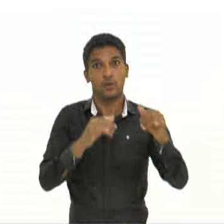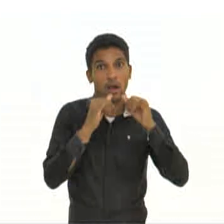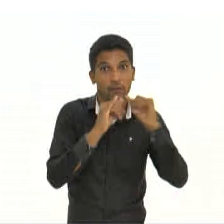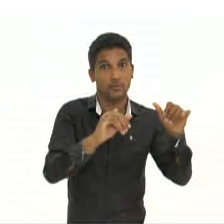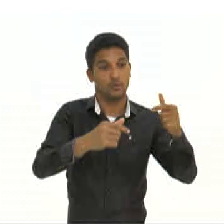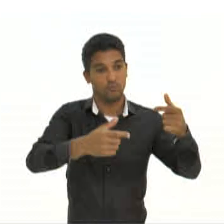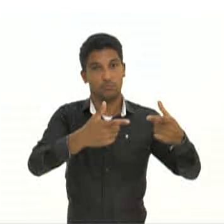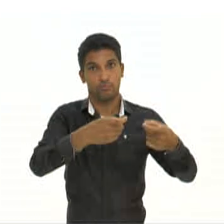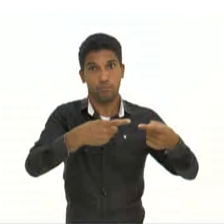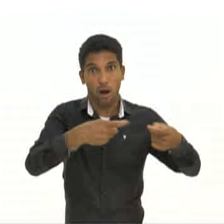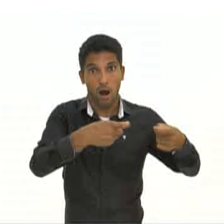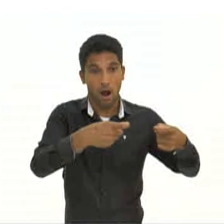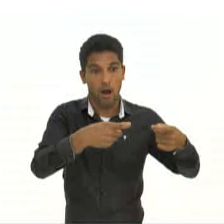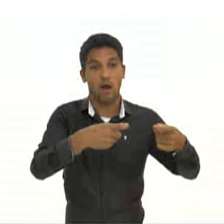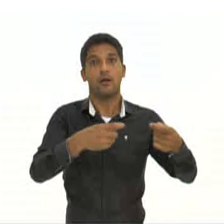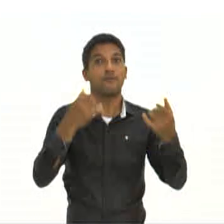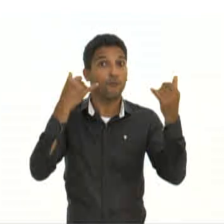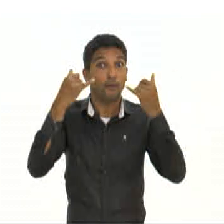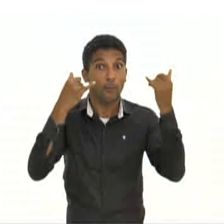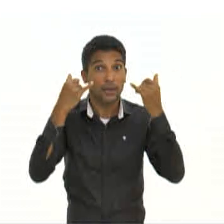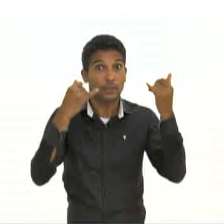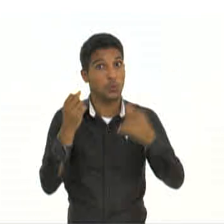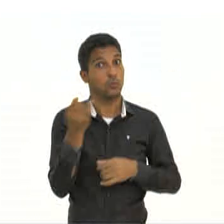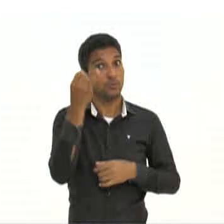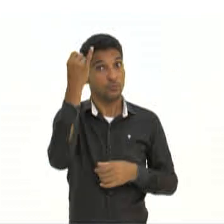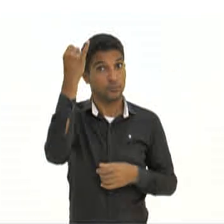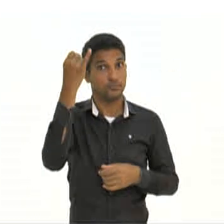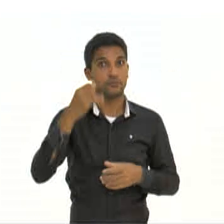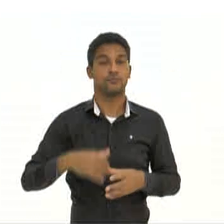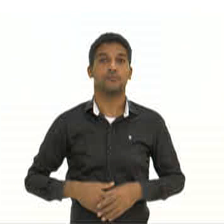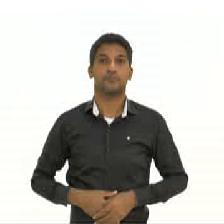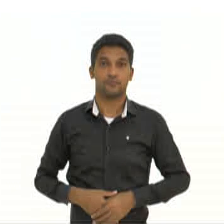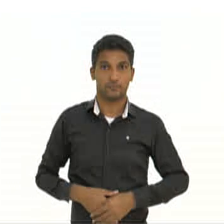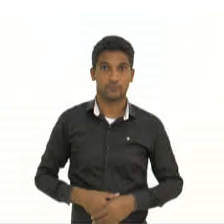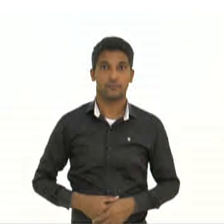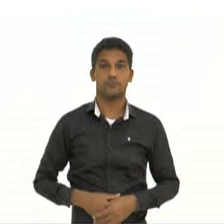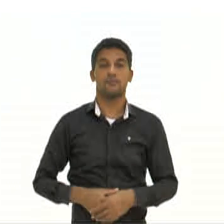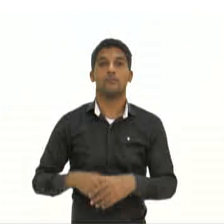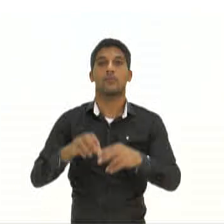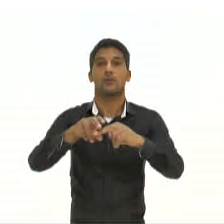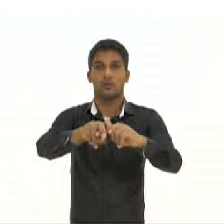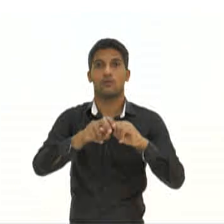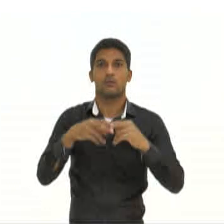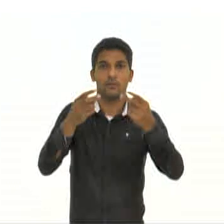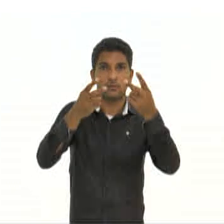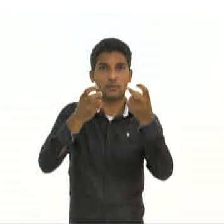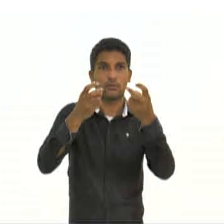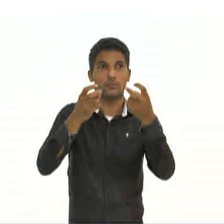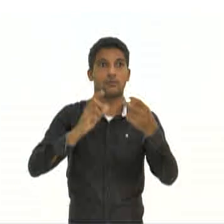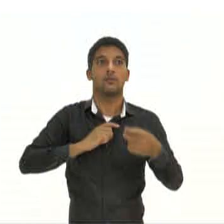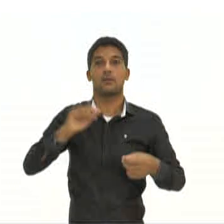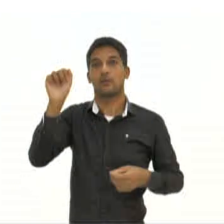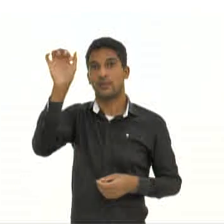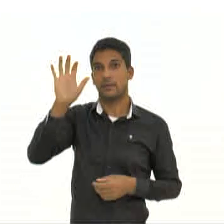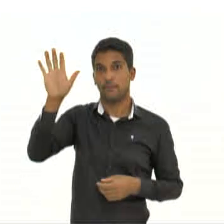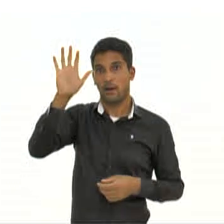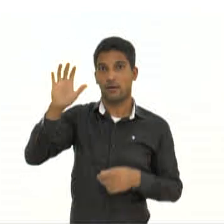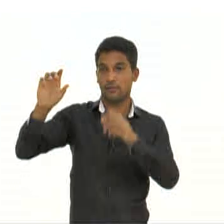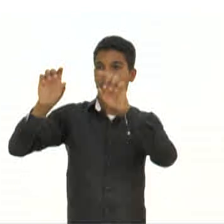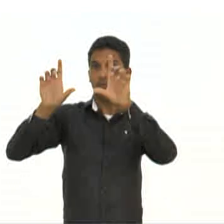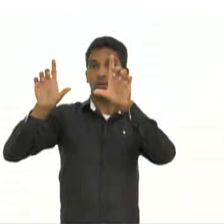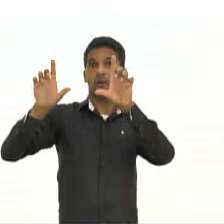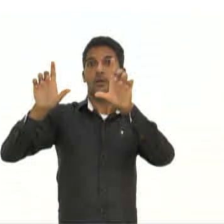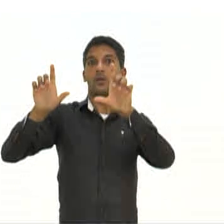até a década de 50, encaminhando correspondências por todo o país. Né, observe que tem ali uma imagem, né, uma fotografia